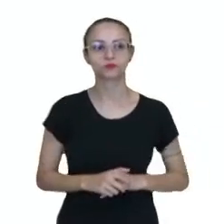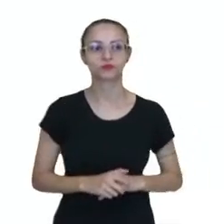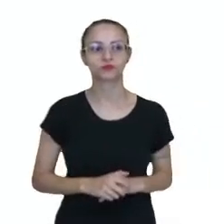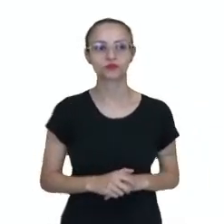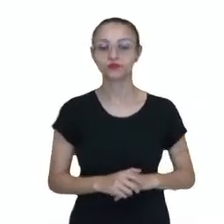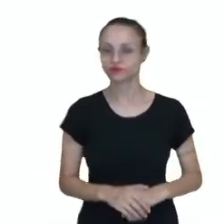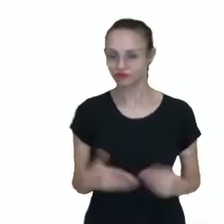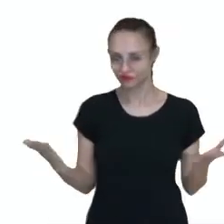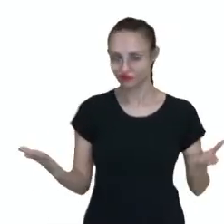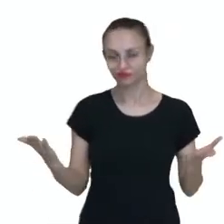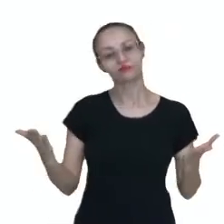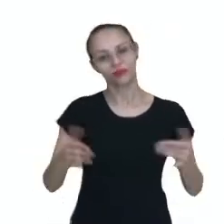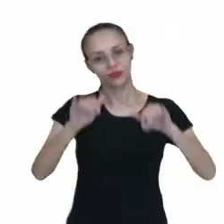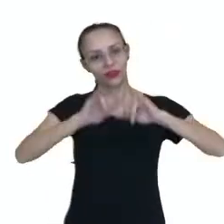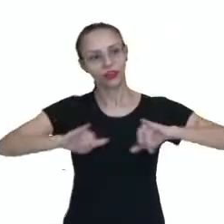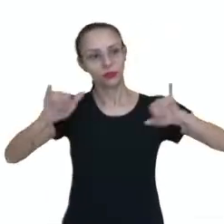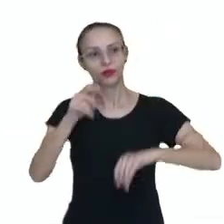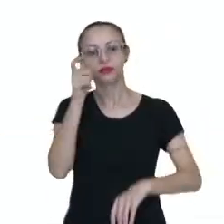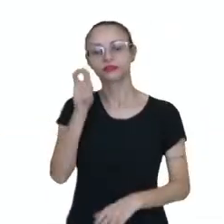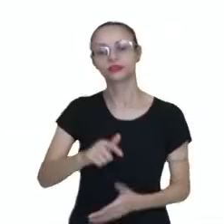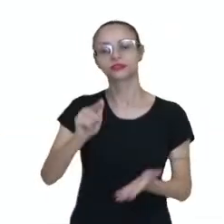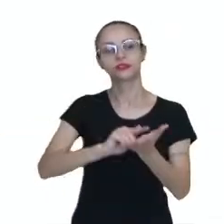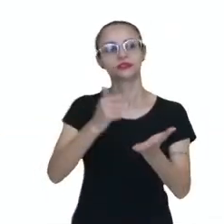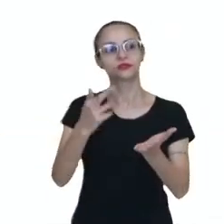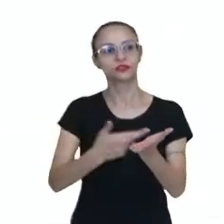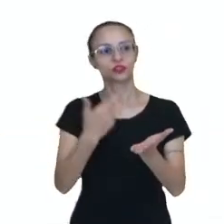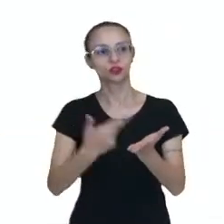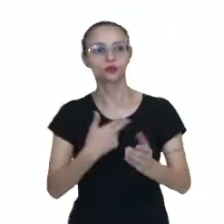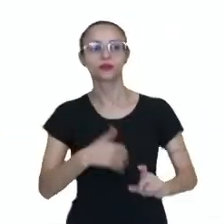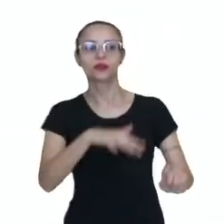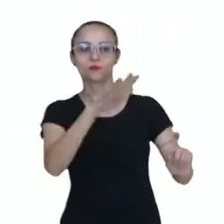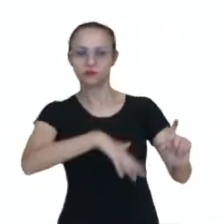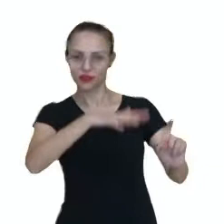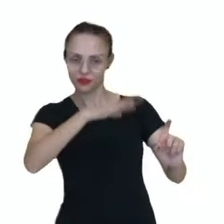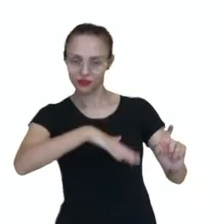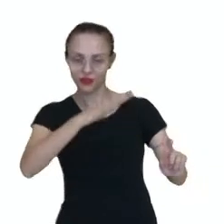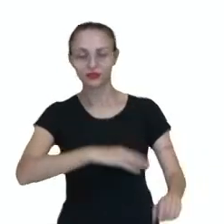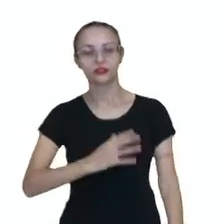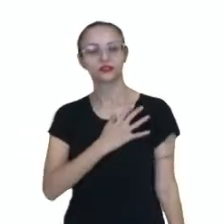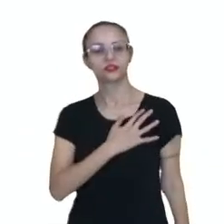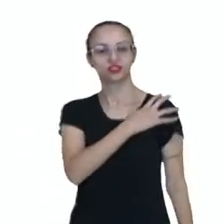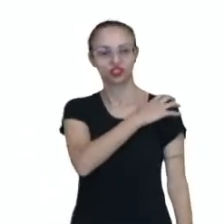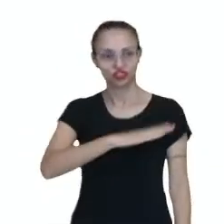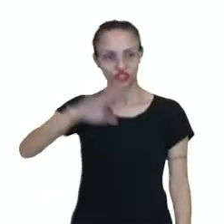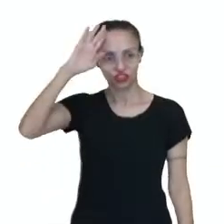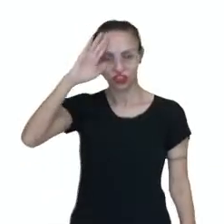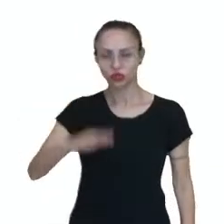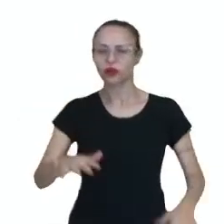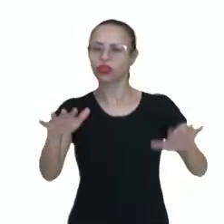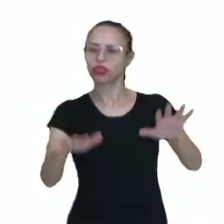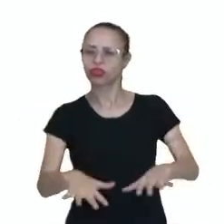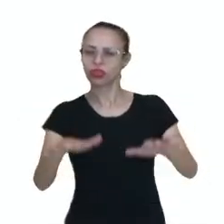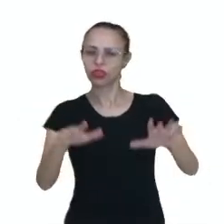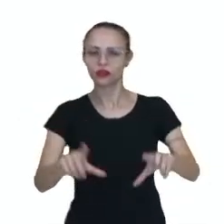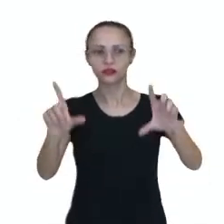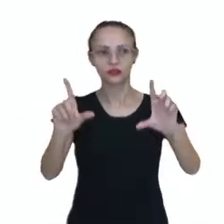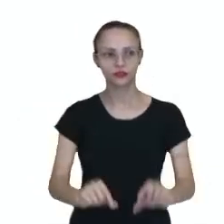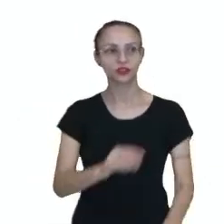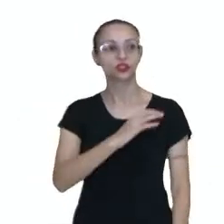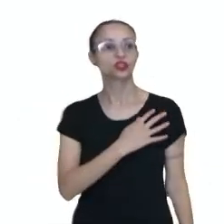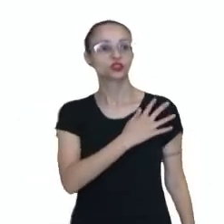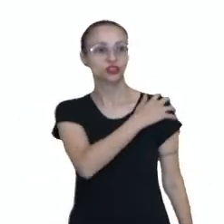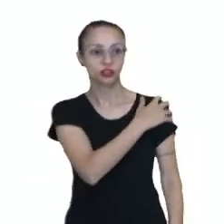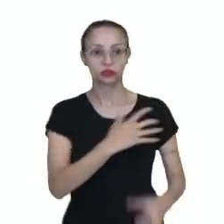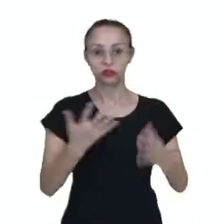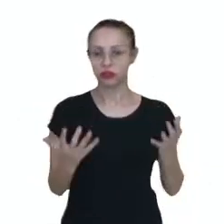fazemos uma reportagem da revista super interessante que fala: mito, a ditadura militar foi branda. Os generais queriam parecer